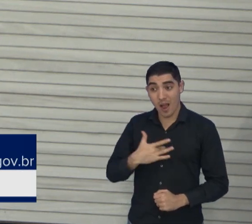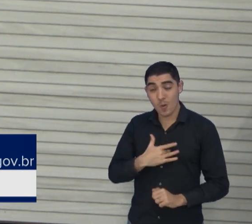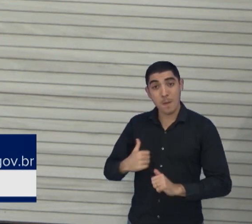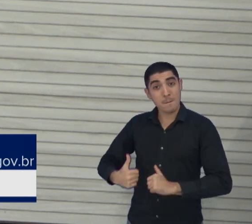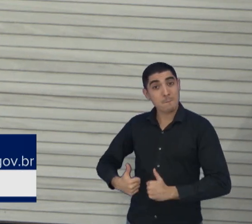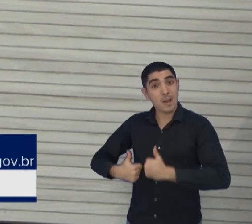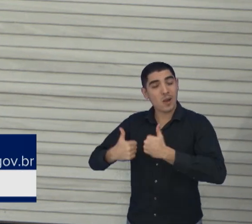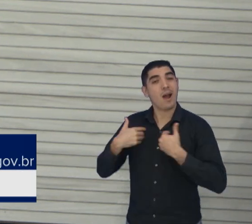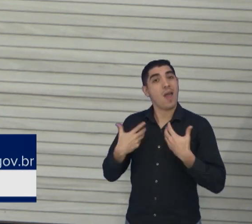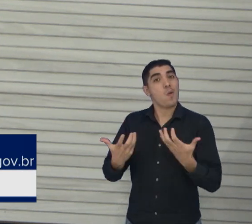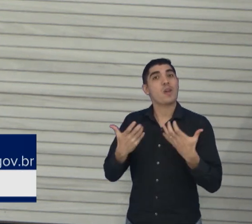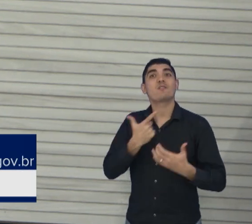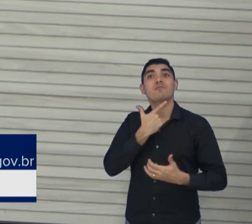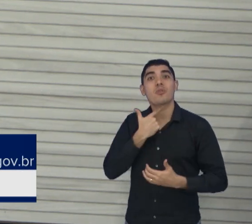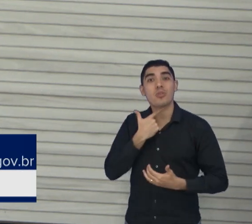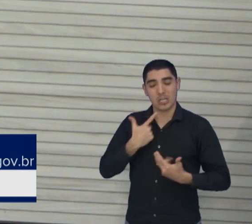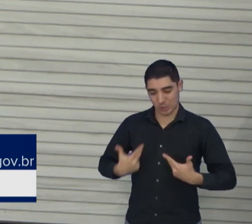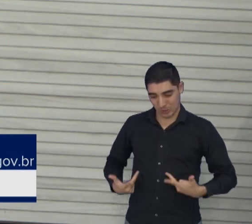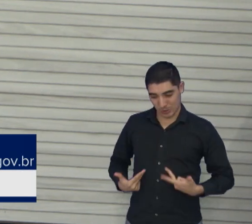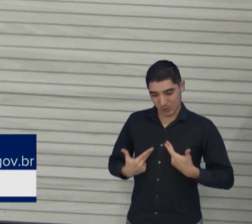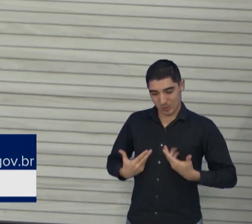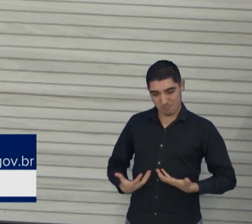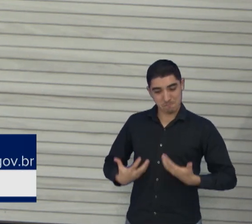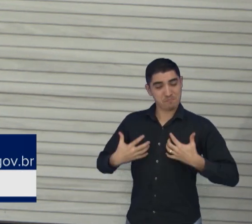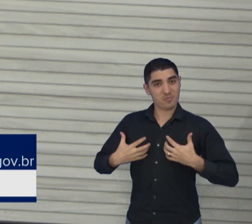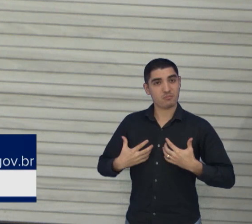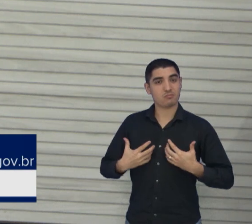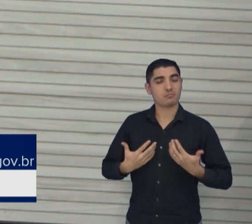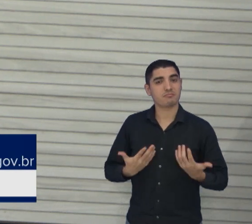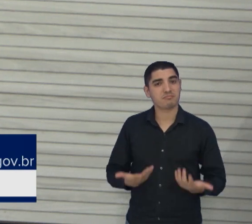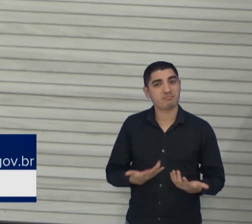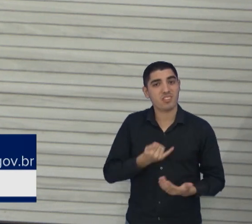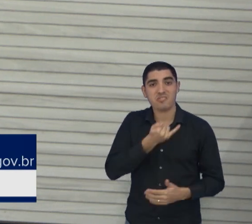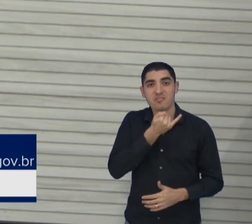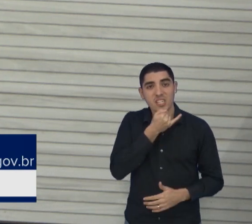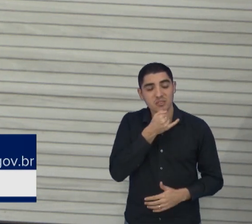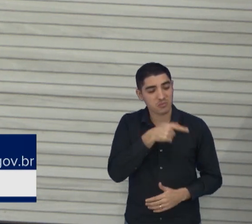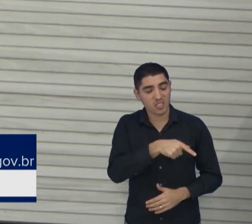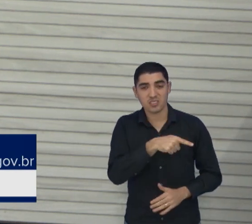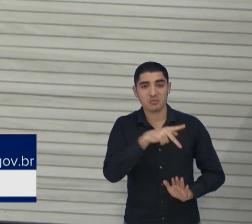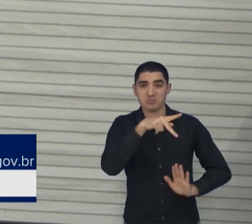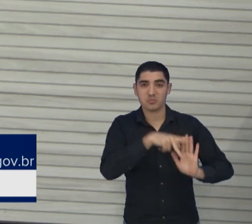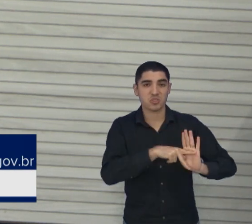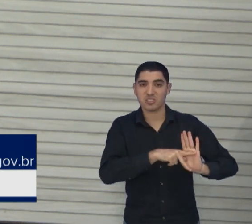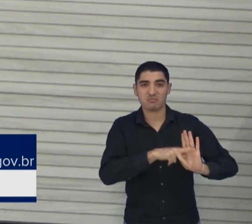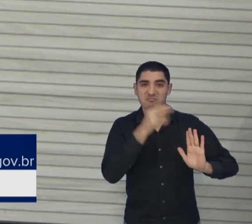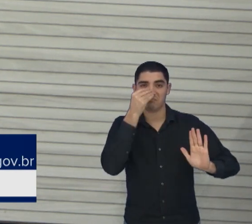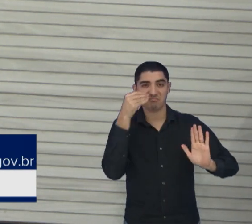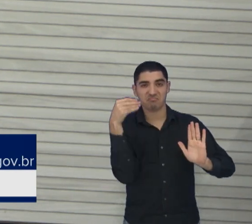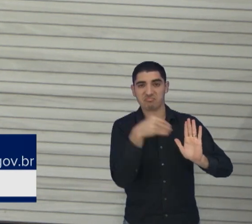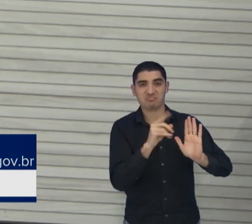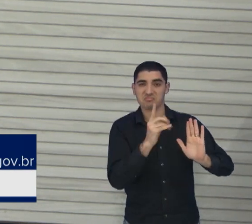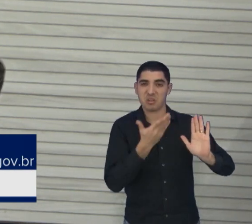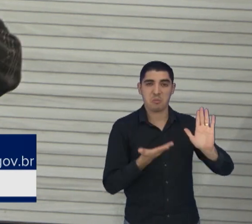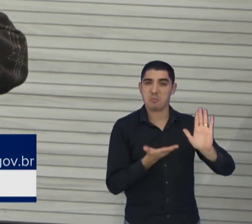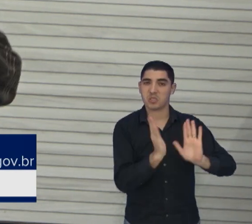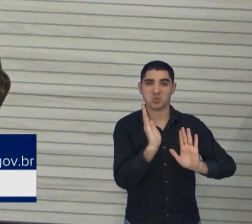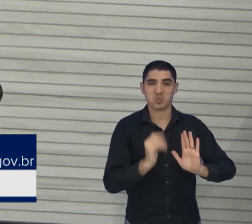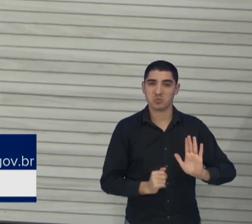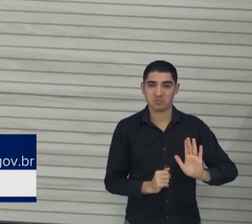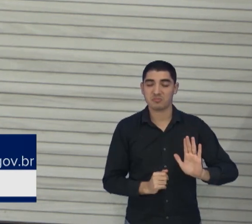quer restaurar, e infelizmente nós tivemos esse projeto rejeitado, a